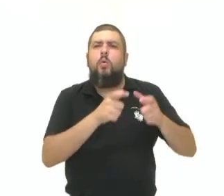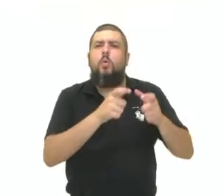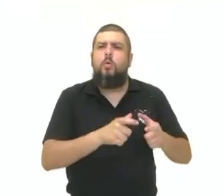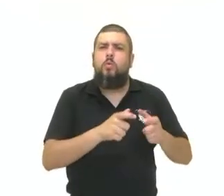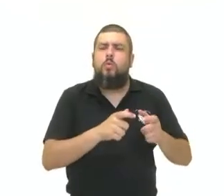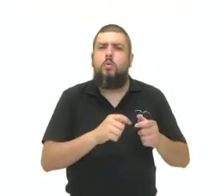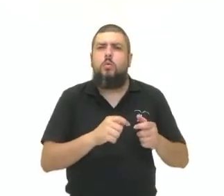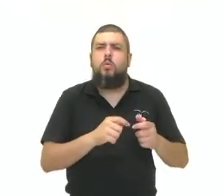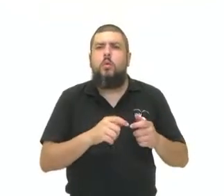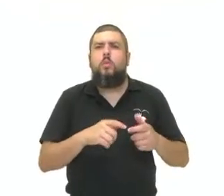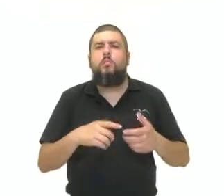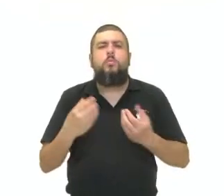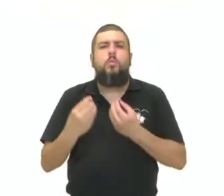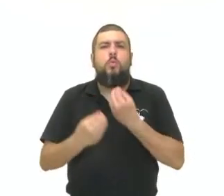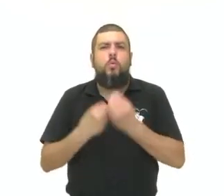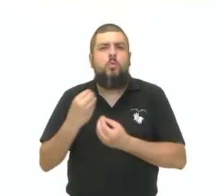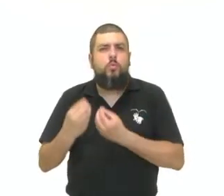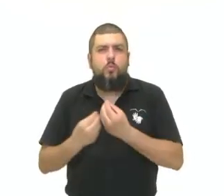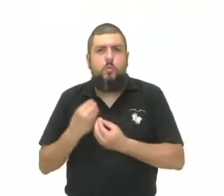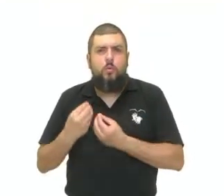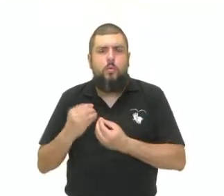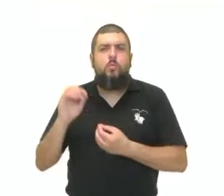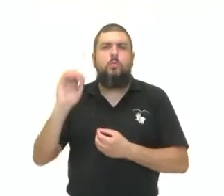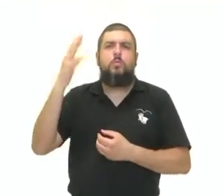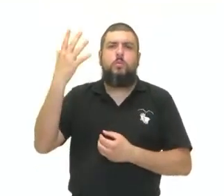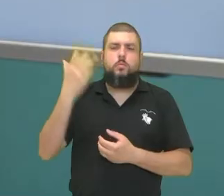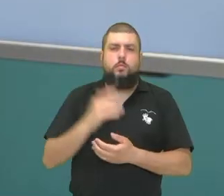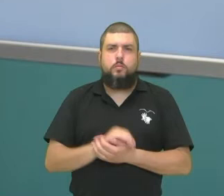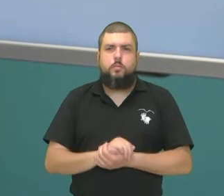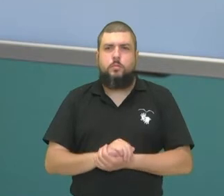acontece e como, de que forma ele acontece.